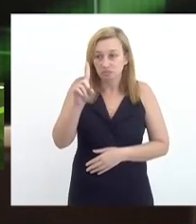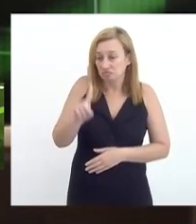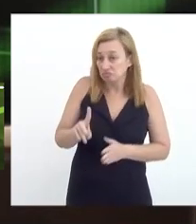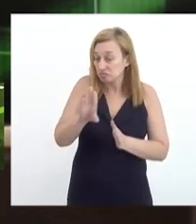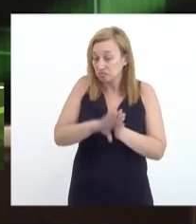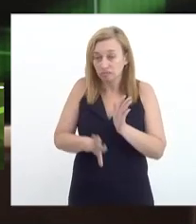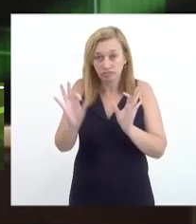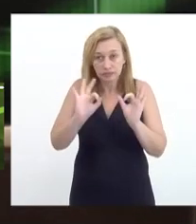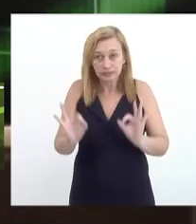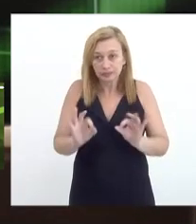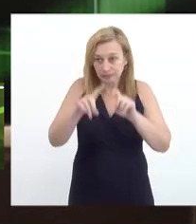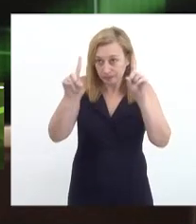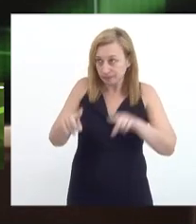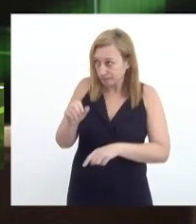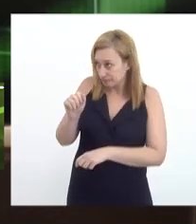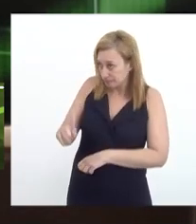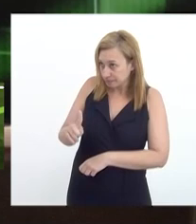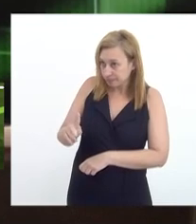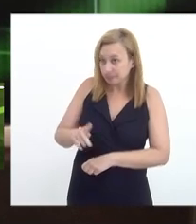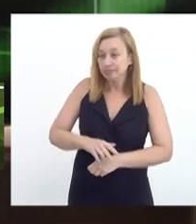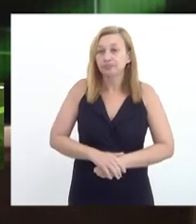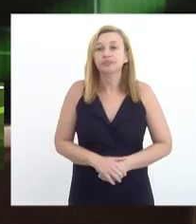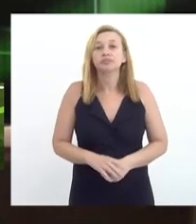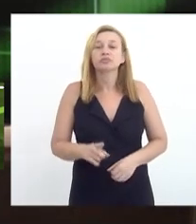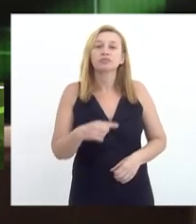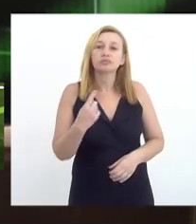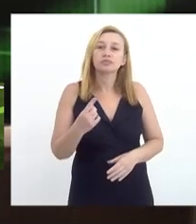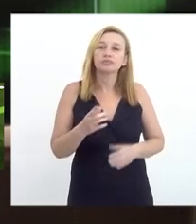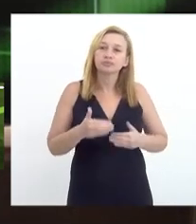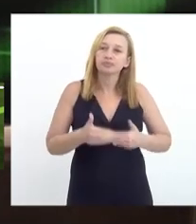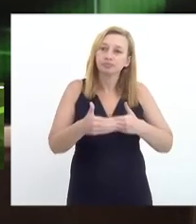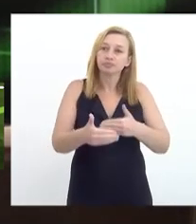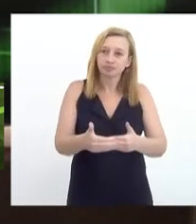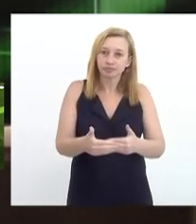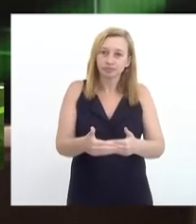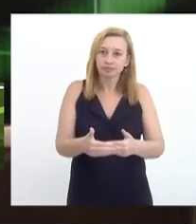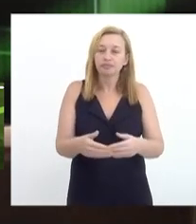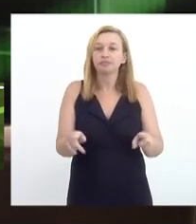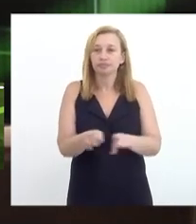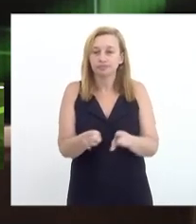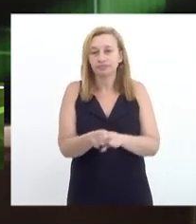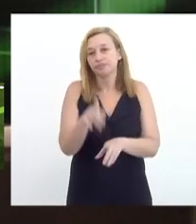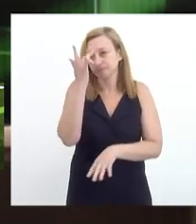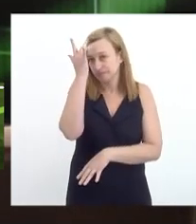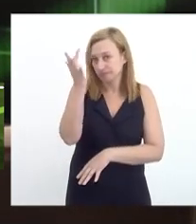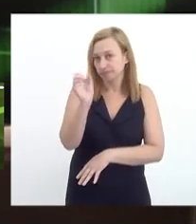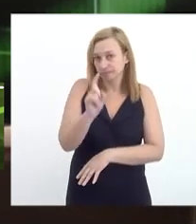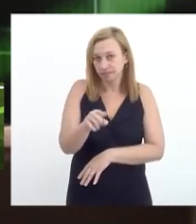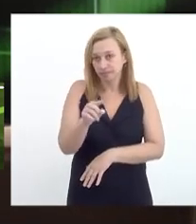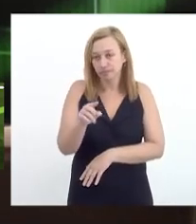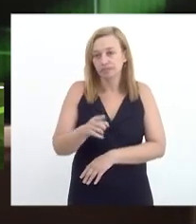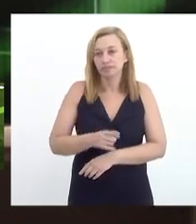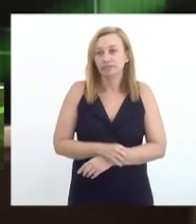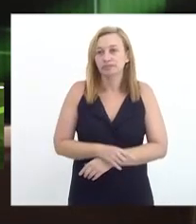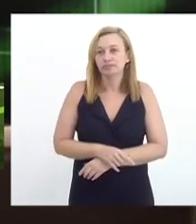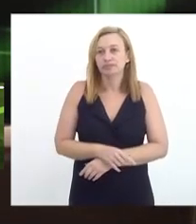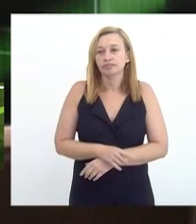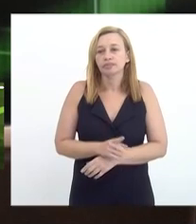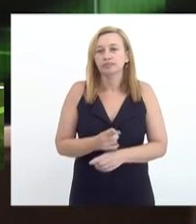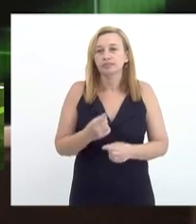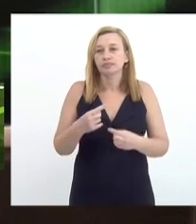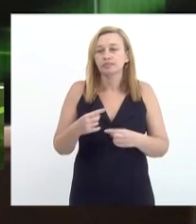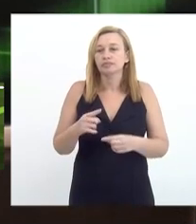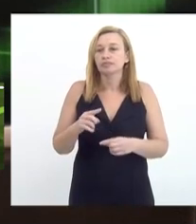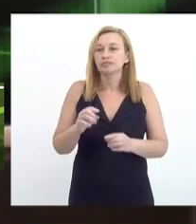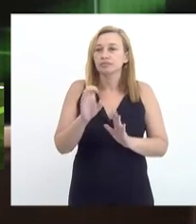de nenhum servidor Não é isso E aí Quando a gente avança nisso Também fica mais fácil De enfrentar As emendas